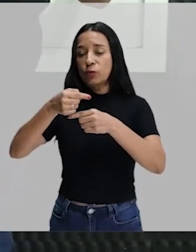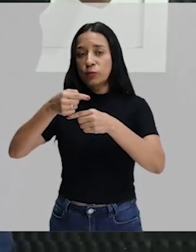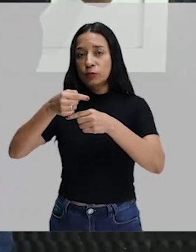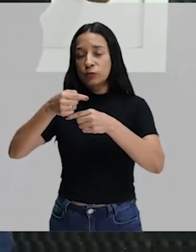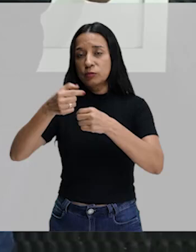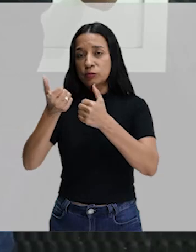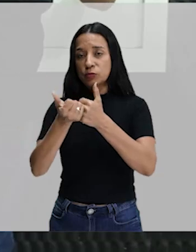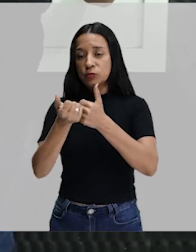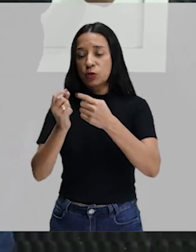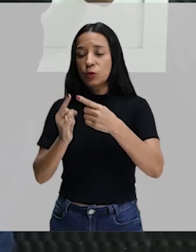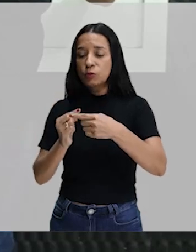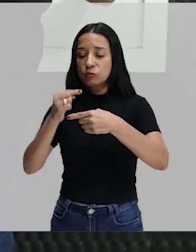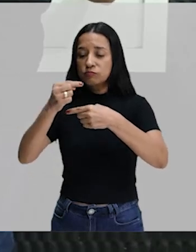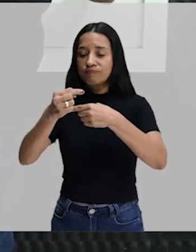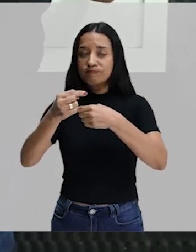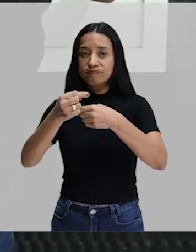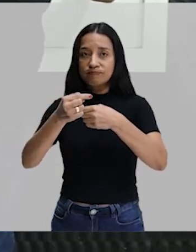2.